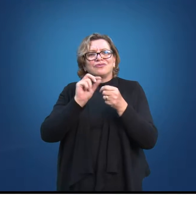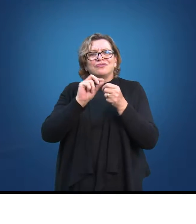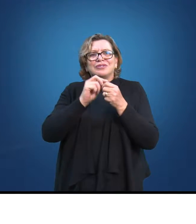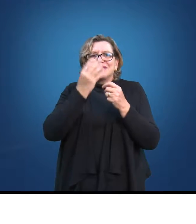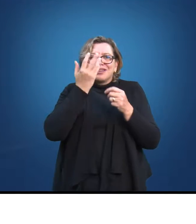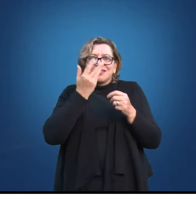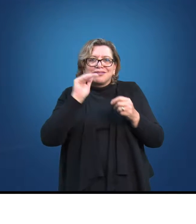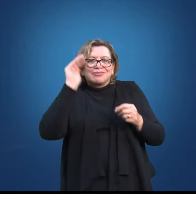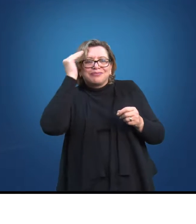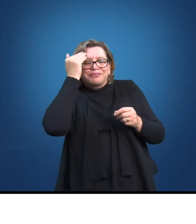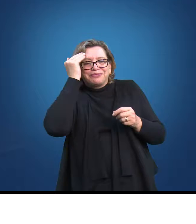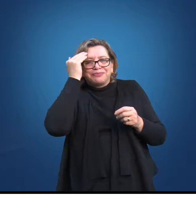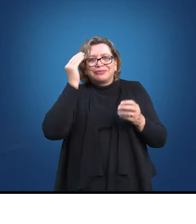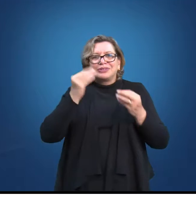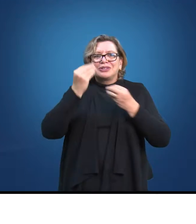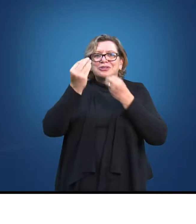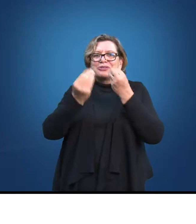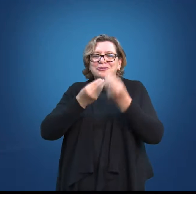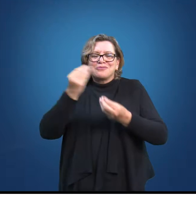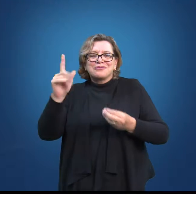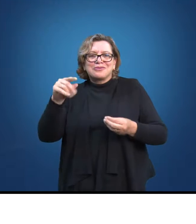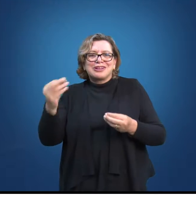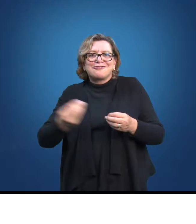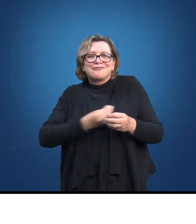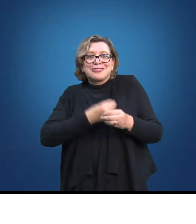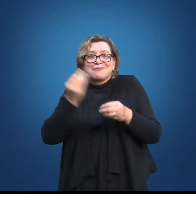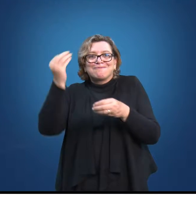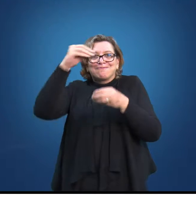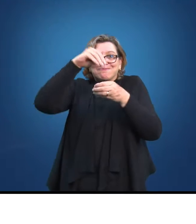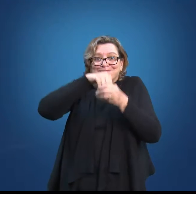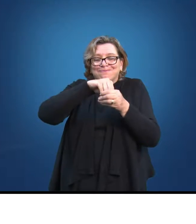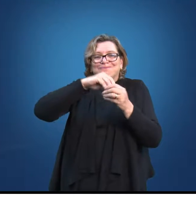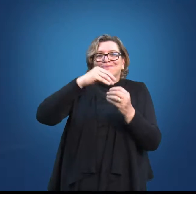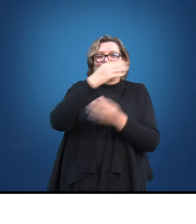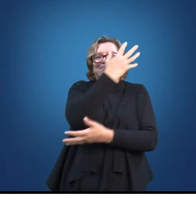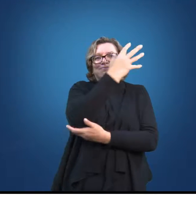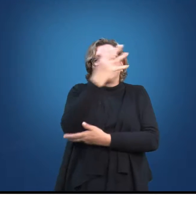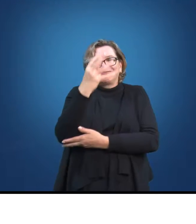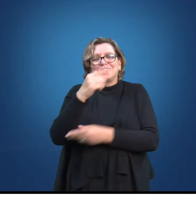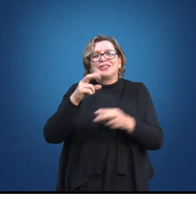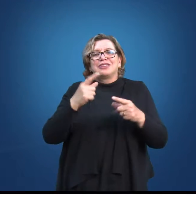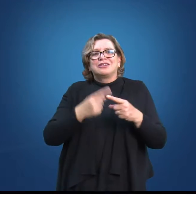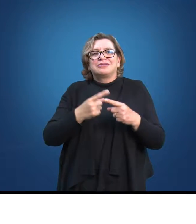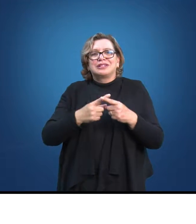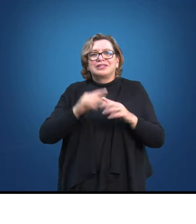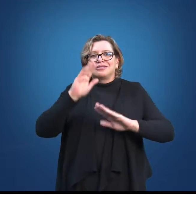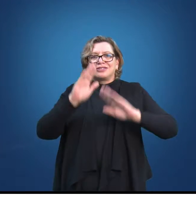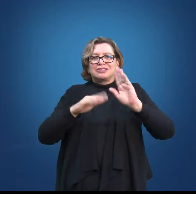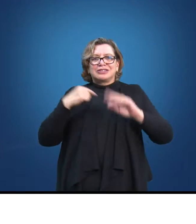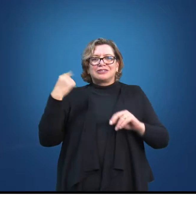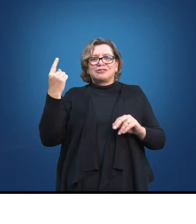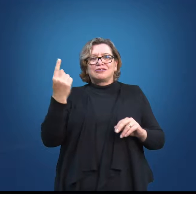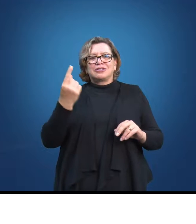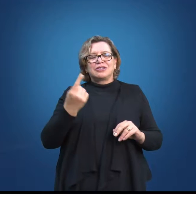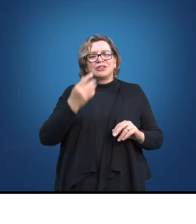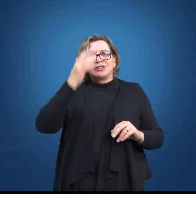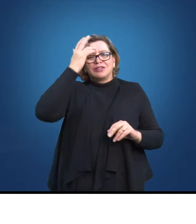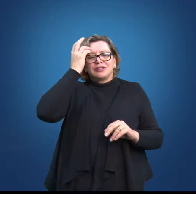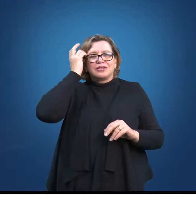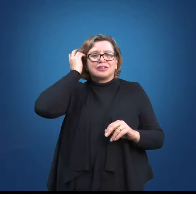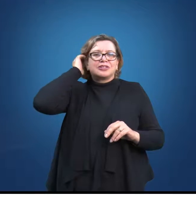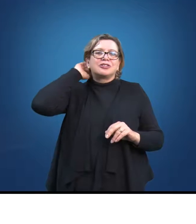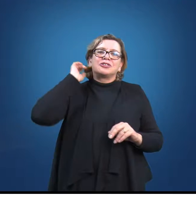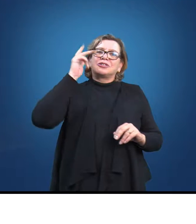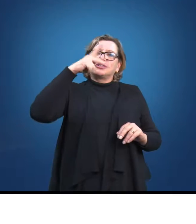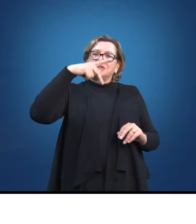poucos compreendendo ela, fazendo parte da natureza, né? Porque nós, muitas vezes, aqui nos